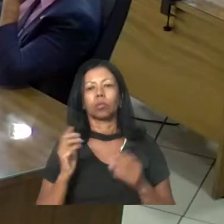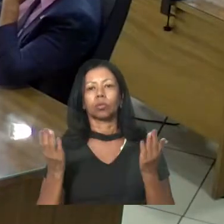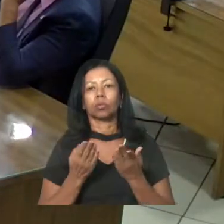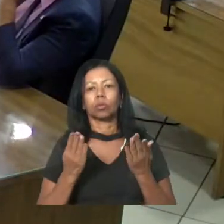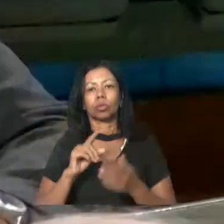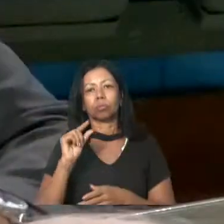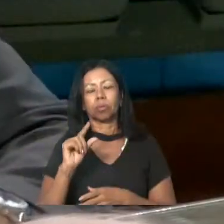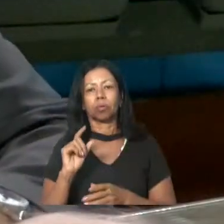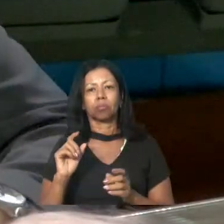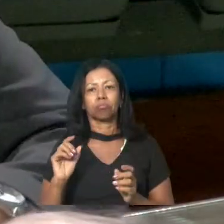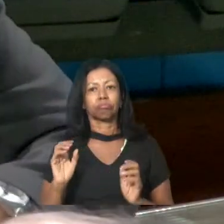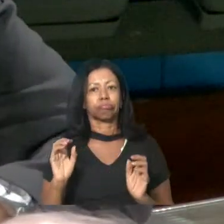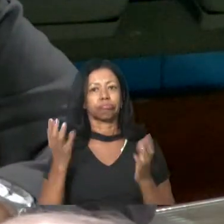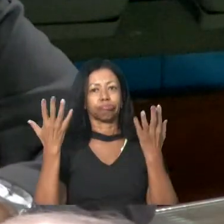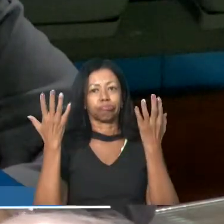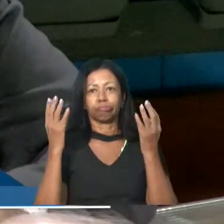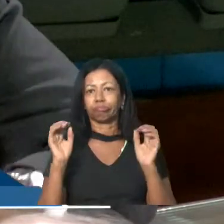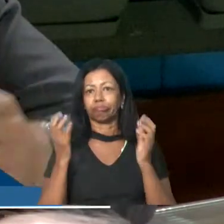pouco a comemorar.